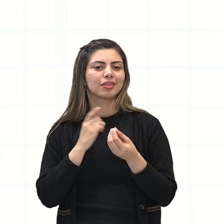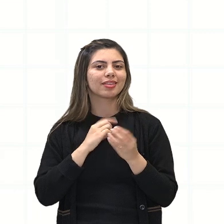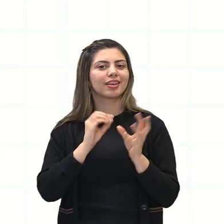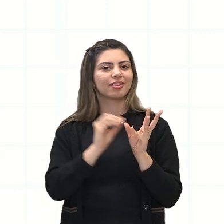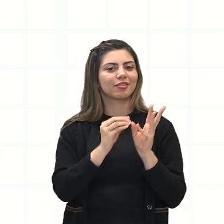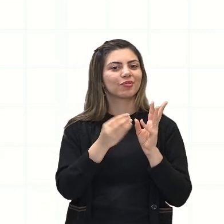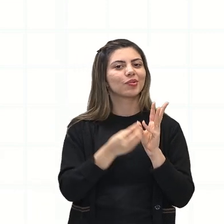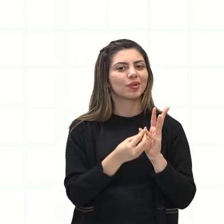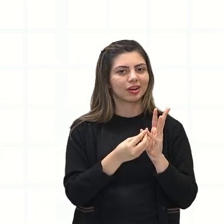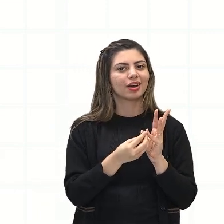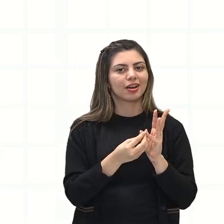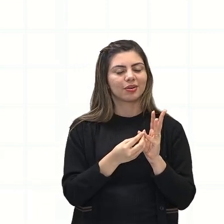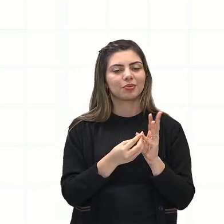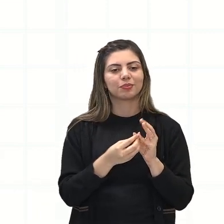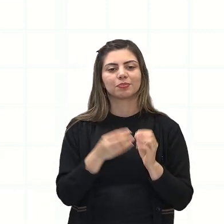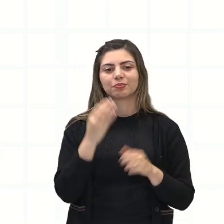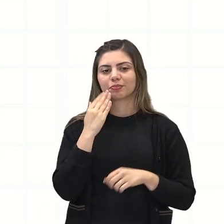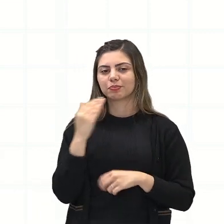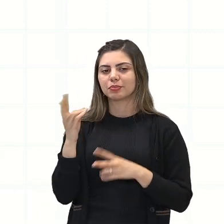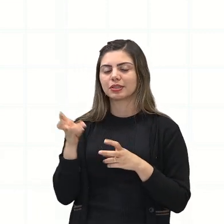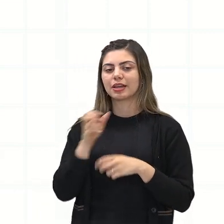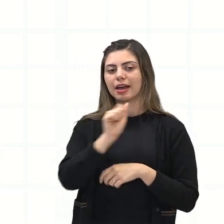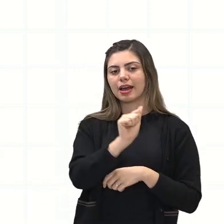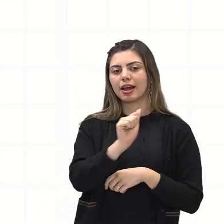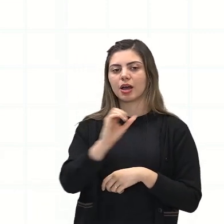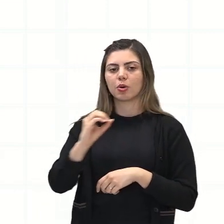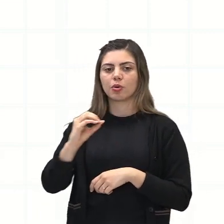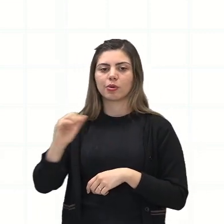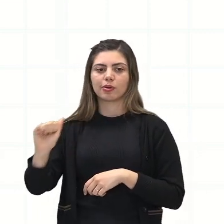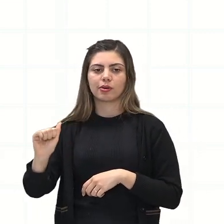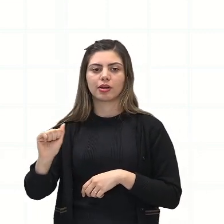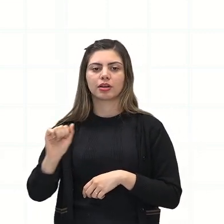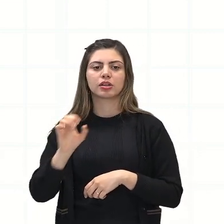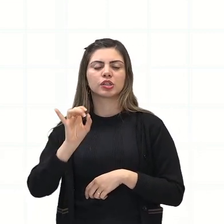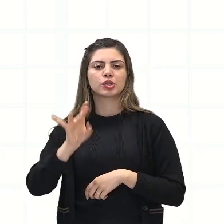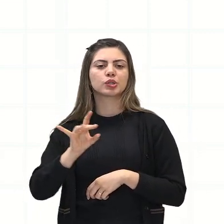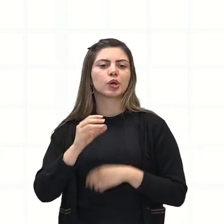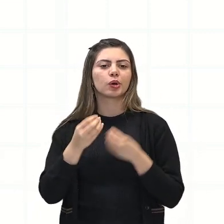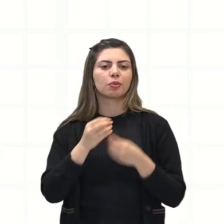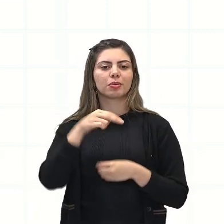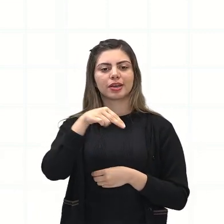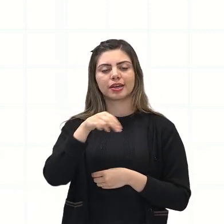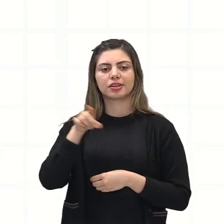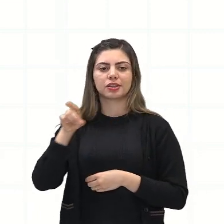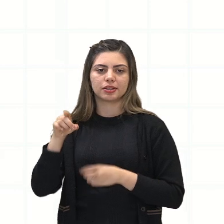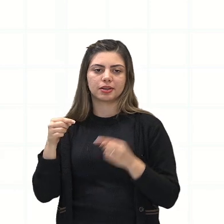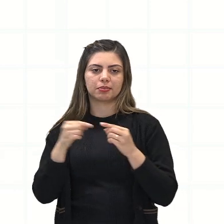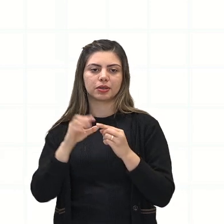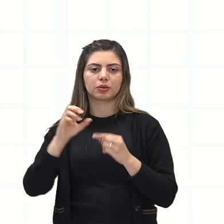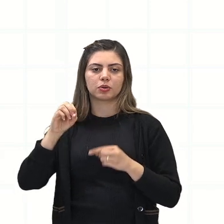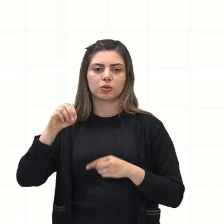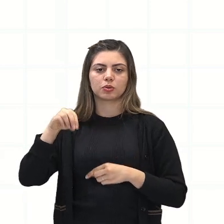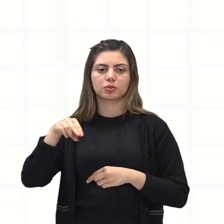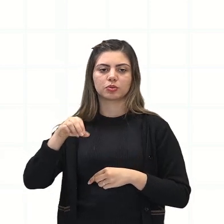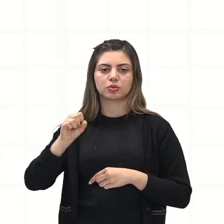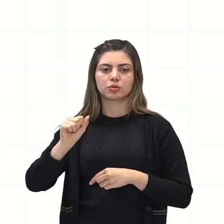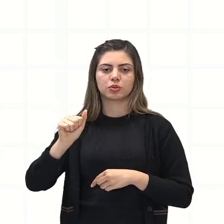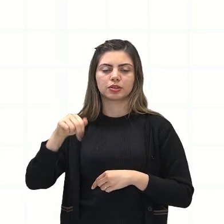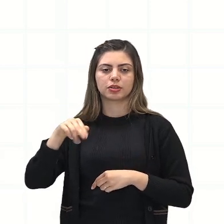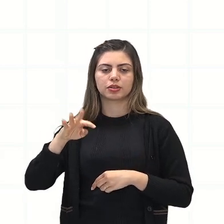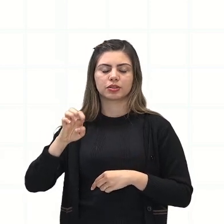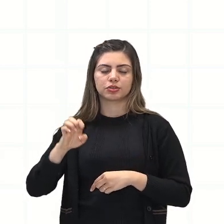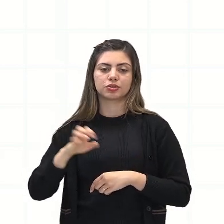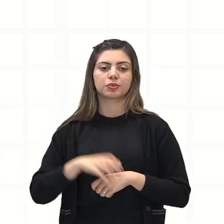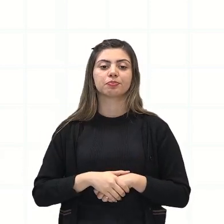que consoantes, né? A, O e A, enquanto nós só temos de consoante N e D, o que dá bastante destaque aí para as